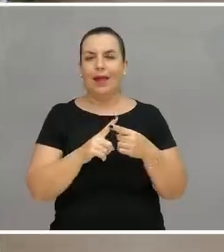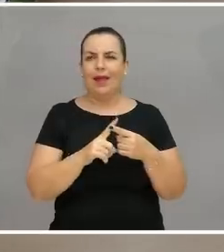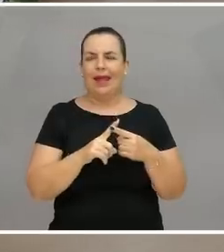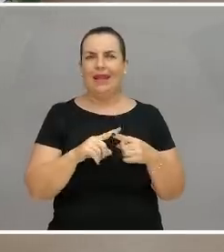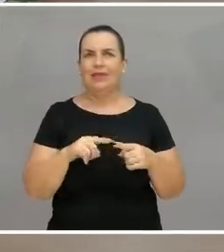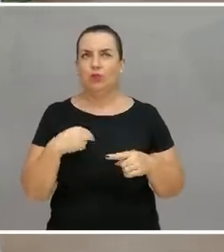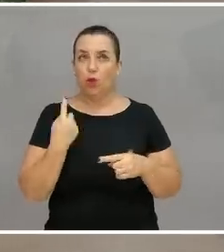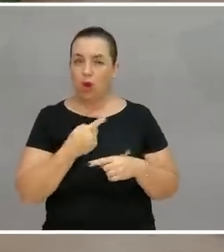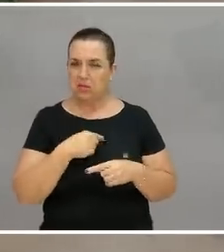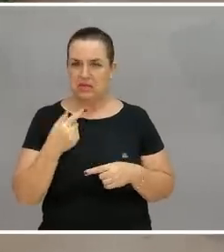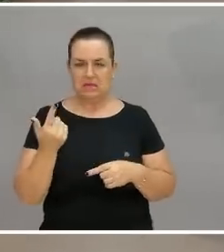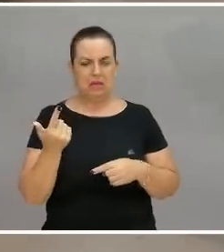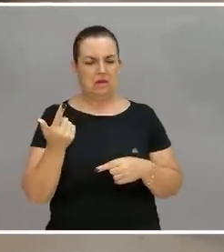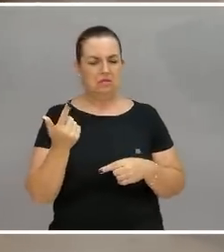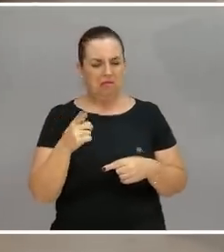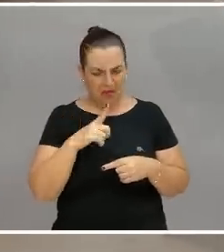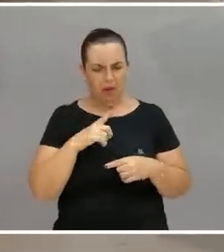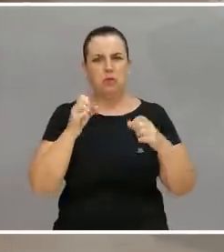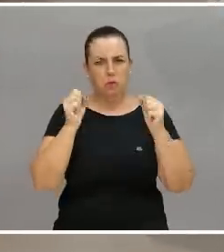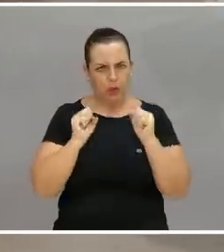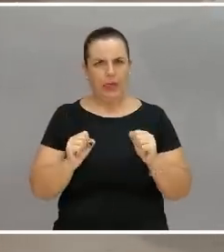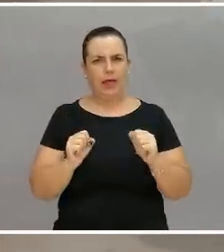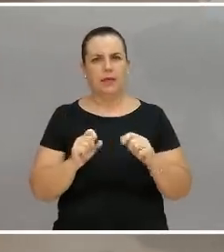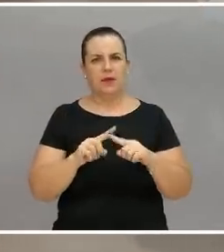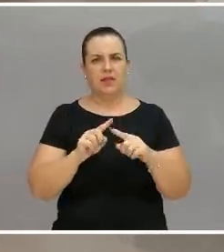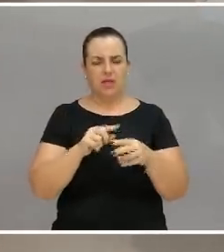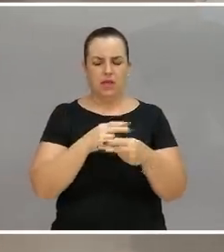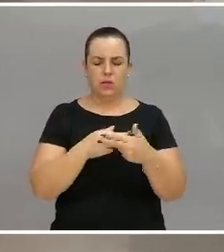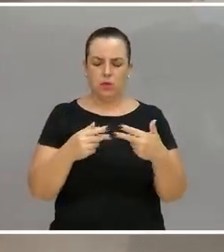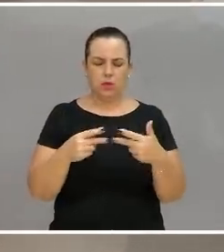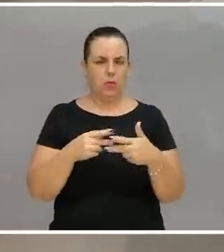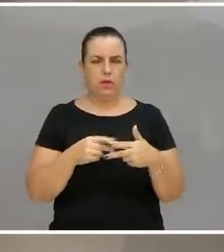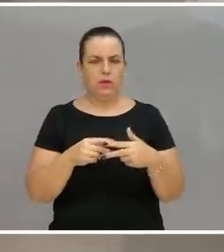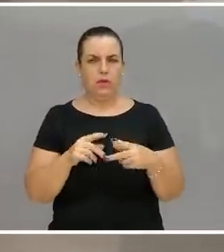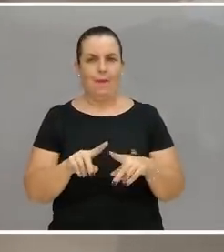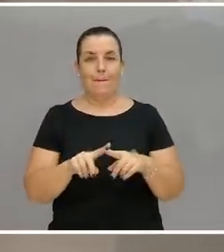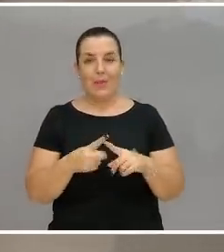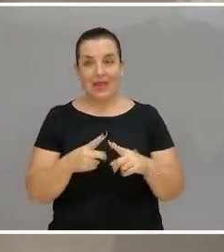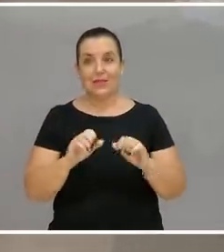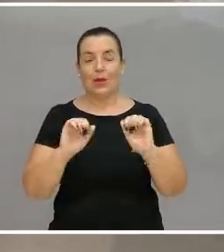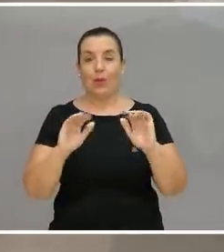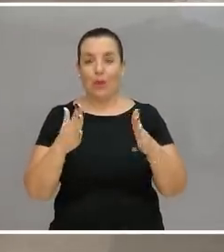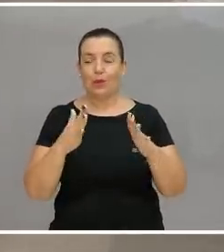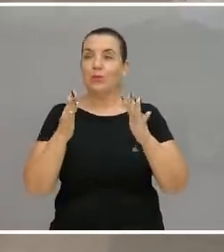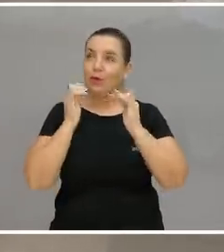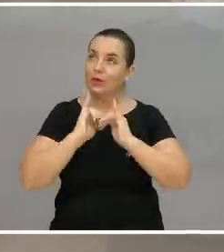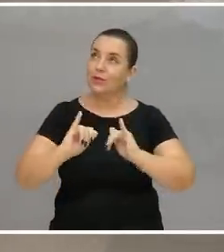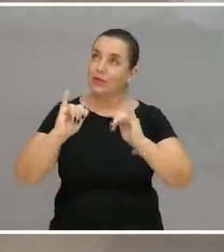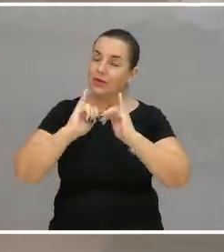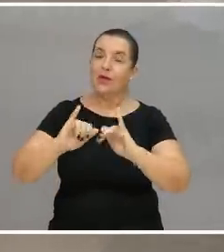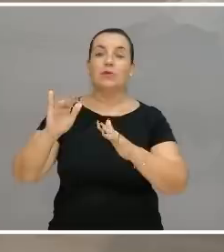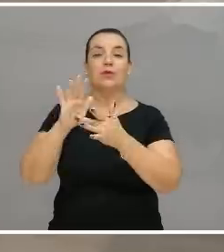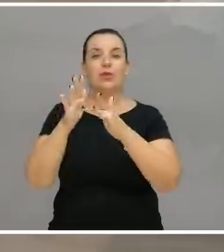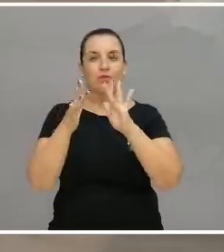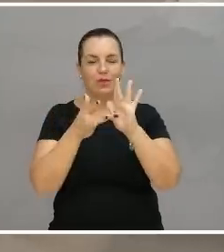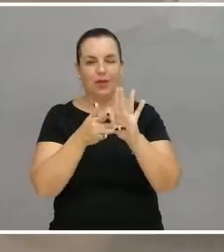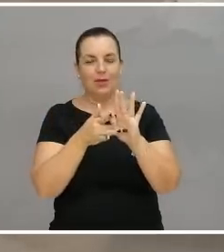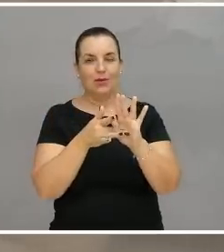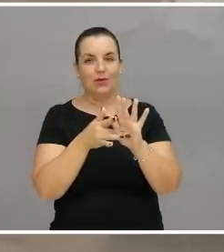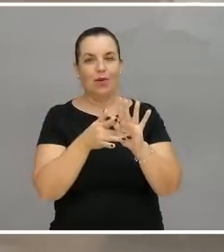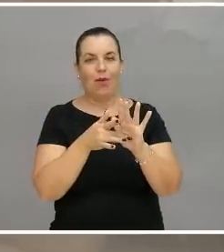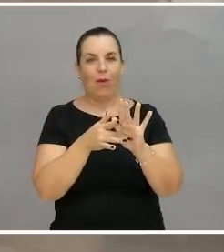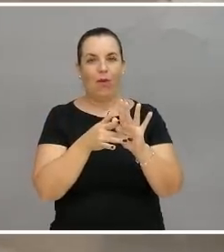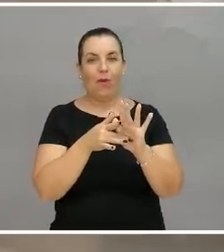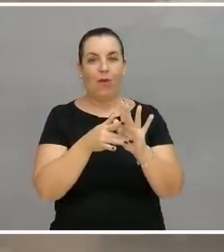coisas, mas é que a partir do momento que você anuncia Jesus Cristo,